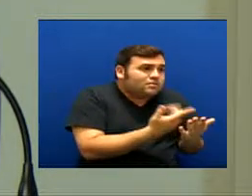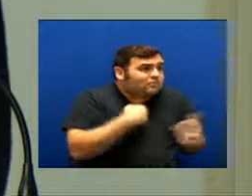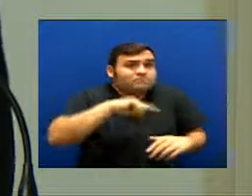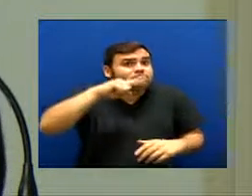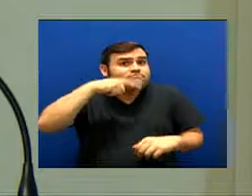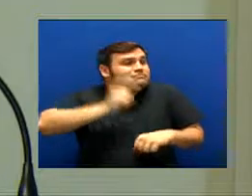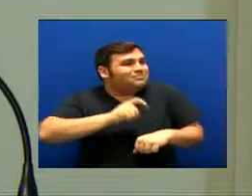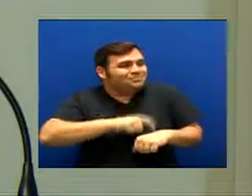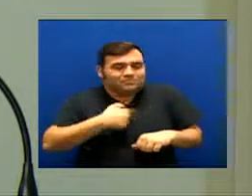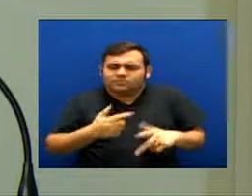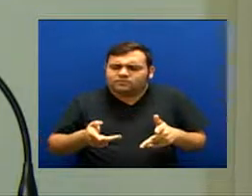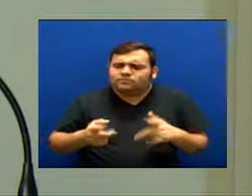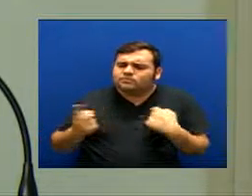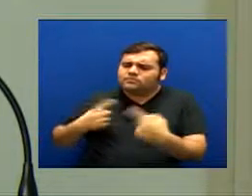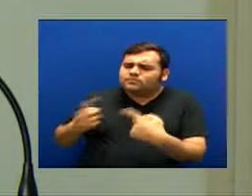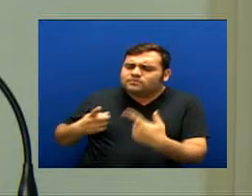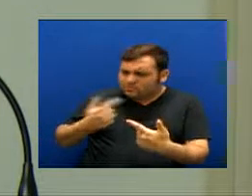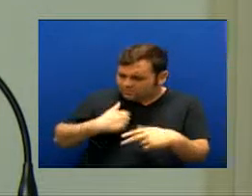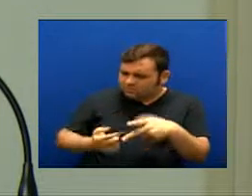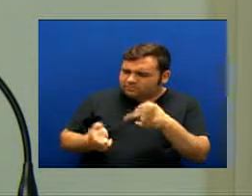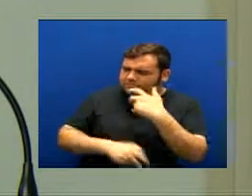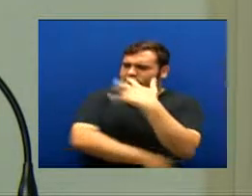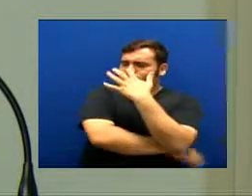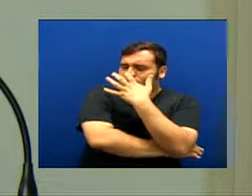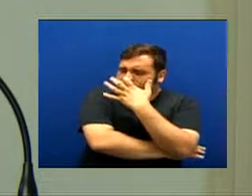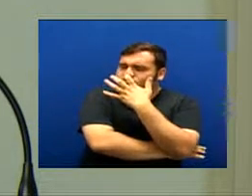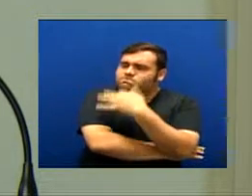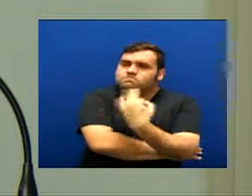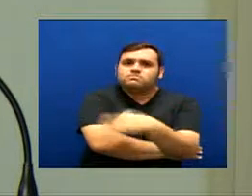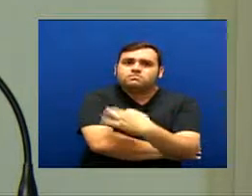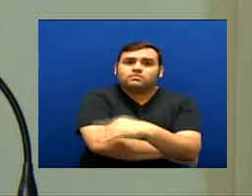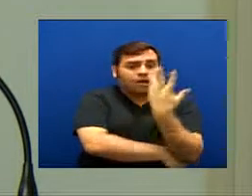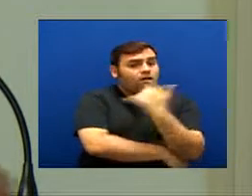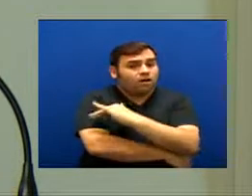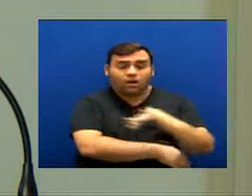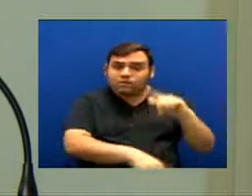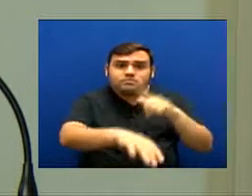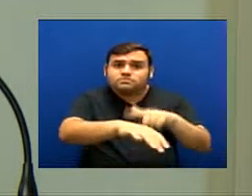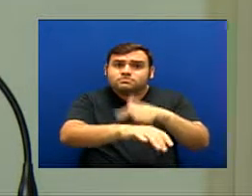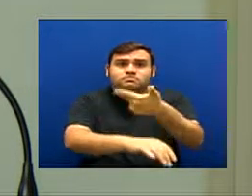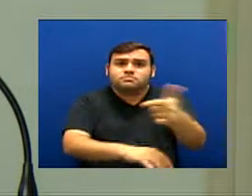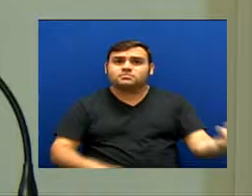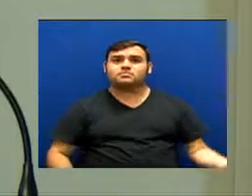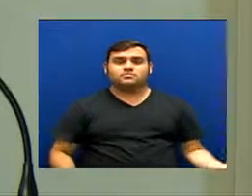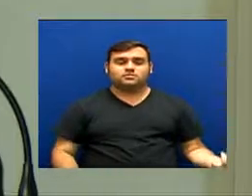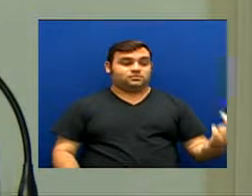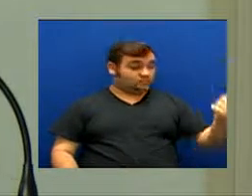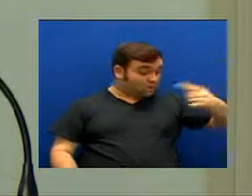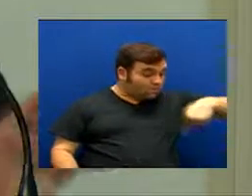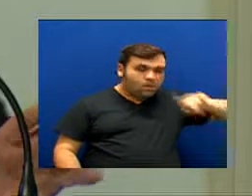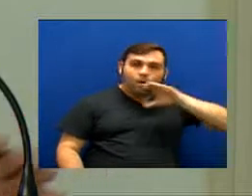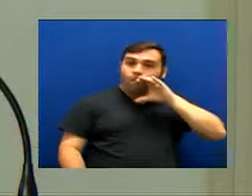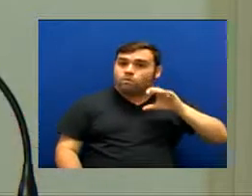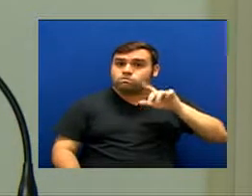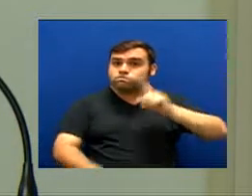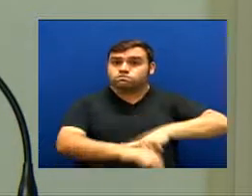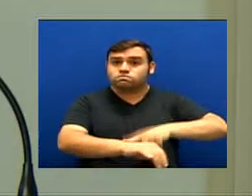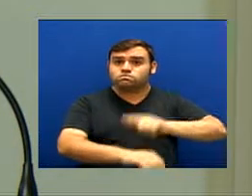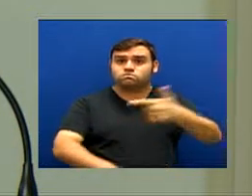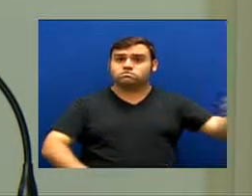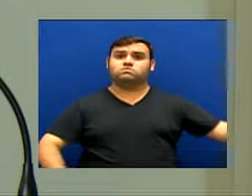escreve exatamente assim: aquietai-vos e sabei que eu sou Deus,